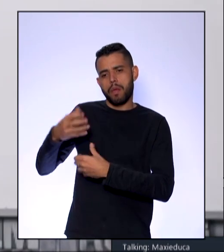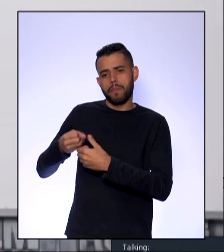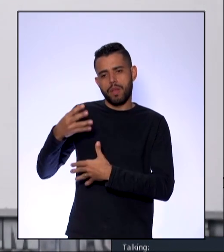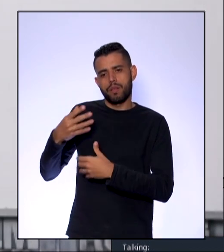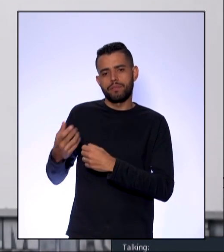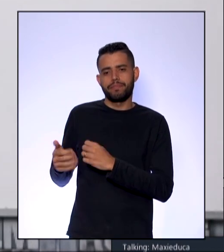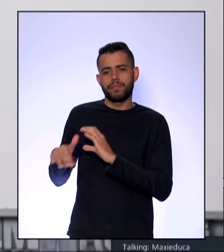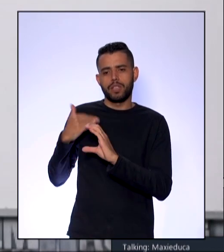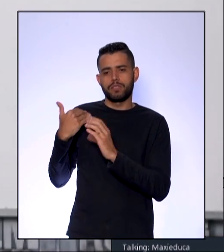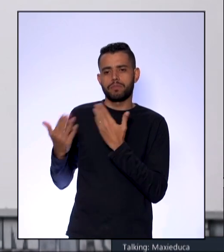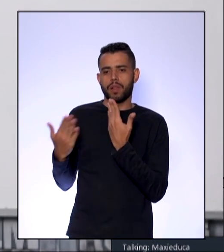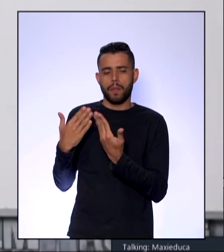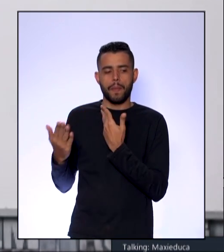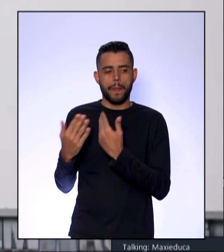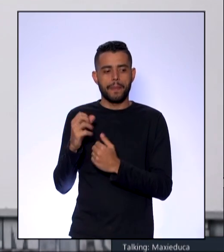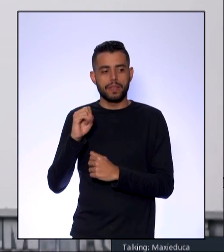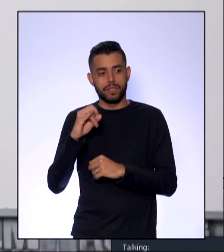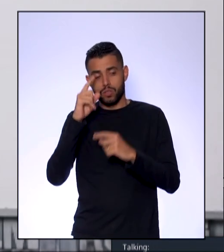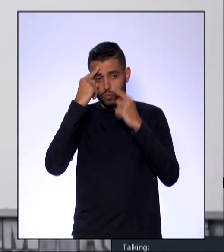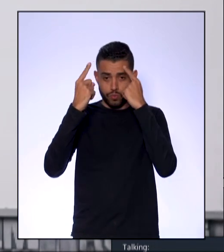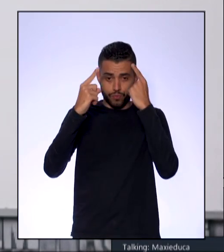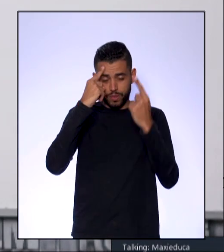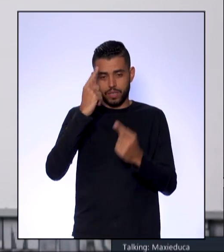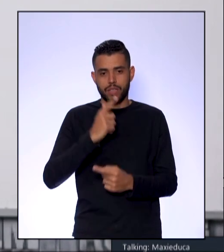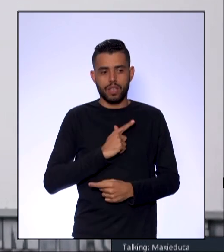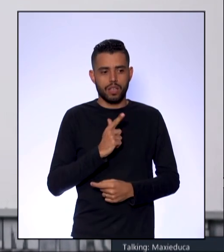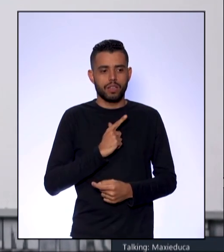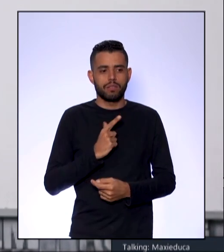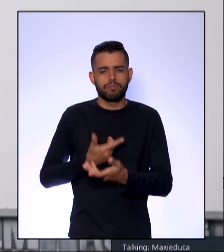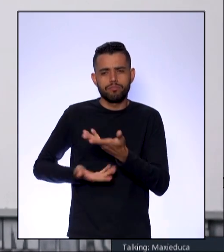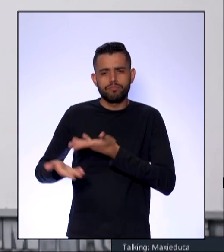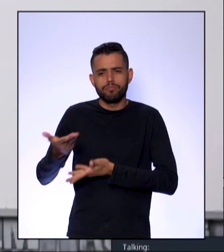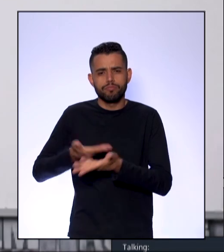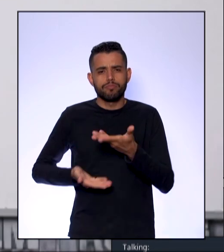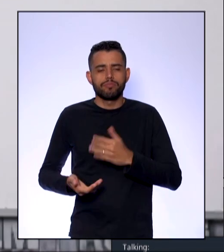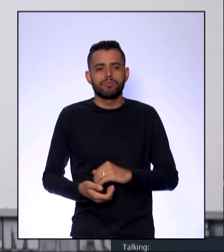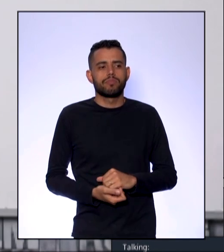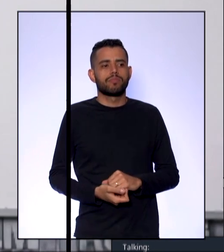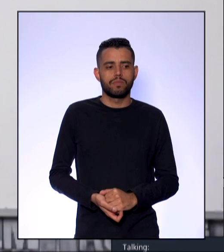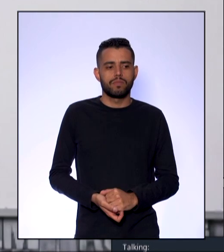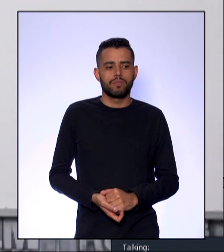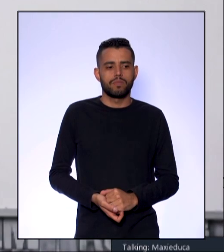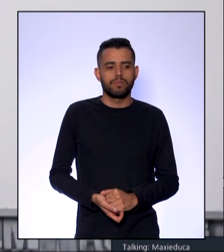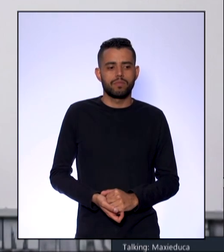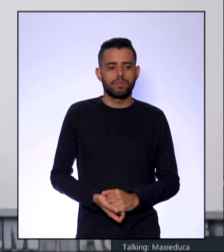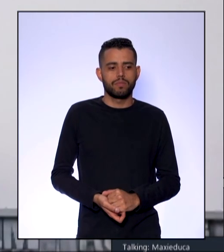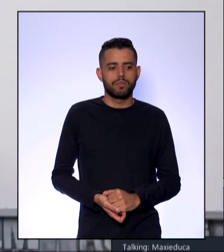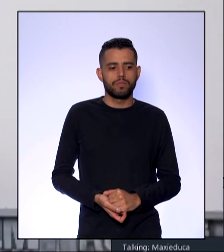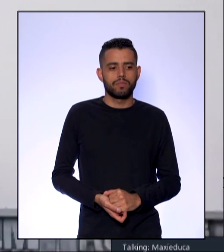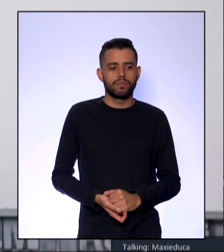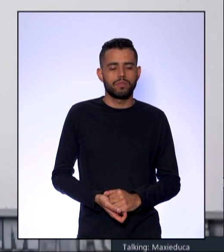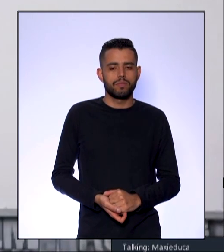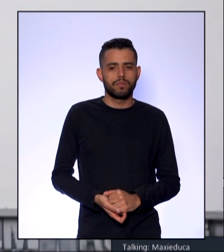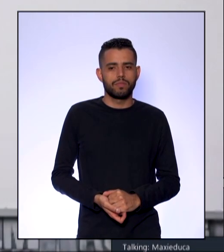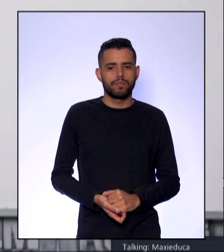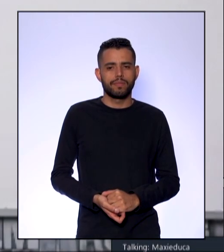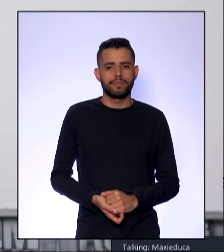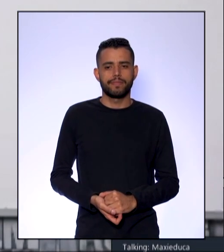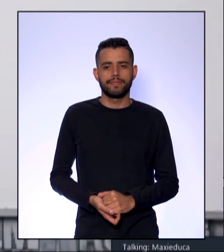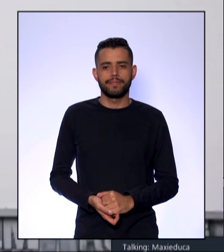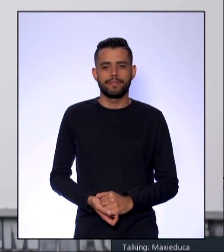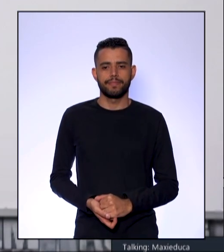aqui. Se tem mais alguma dúvida na nossa interaçãozinha. Uma pergunta,